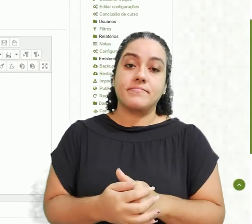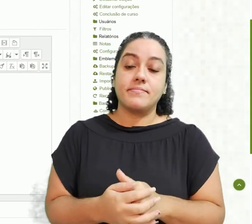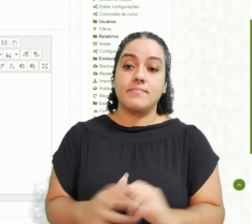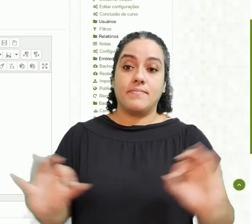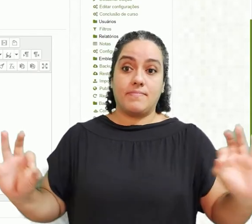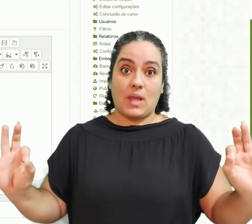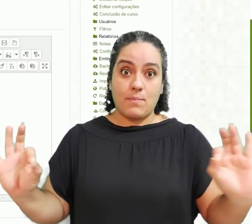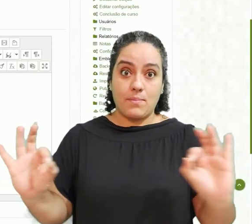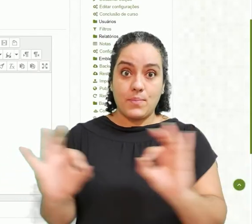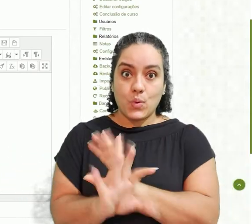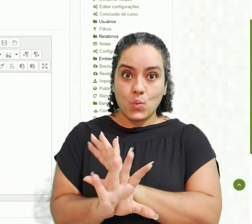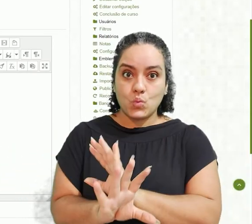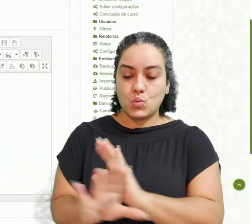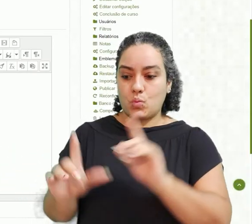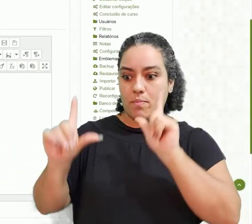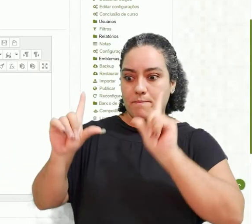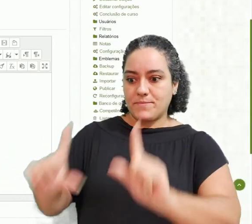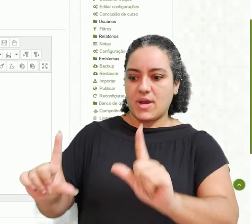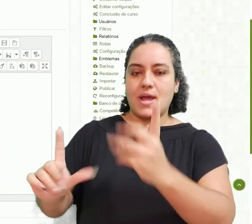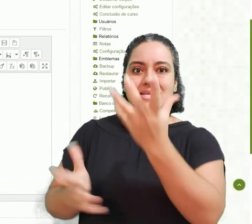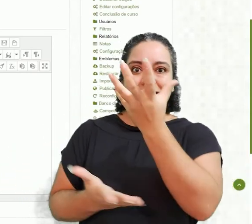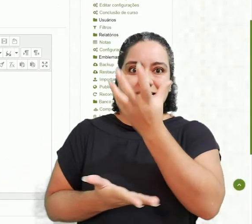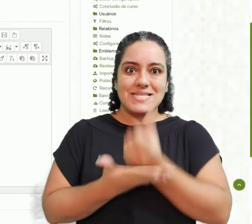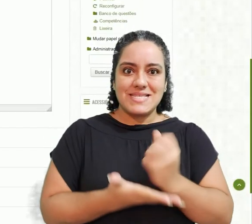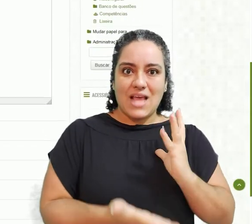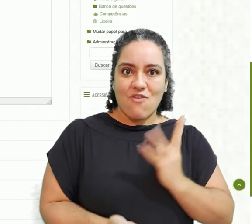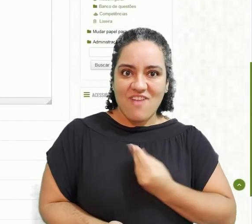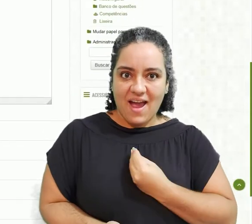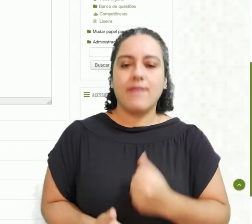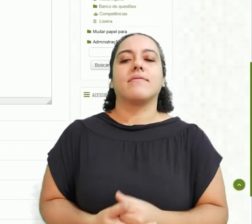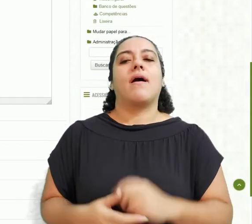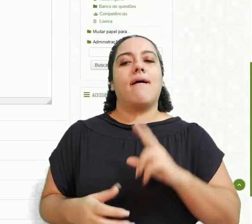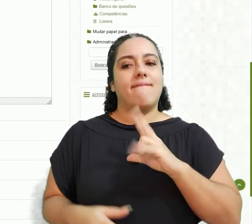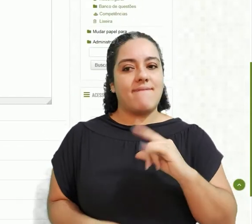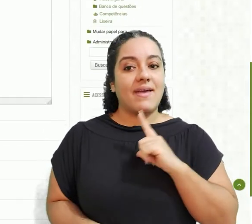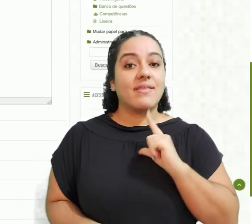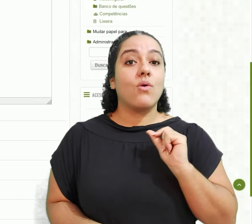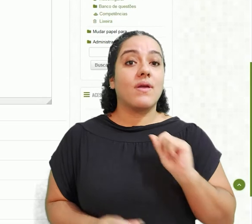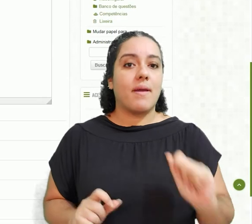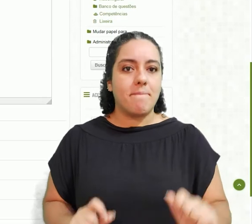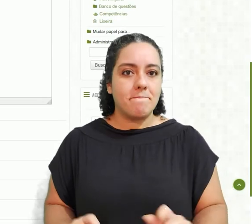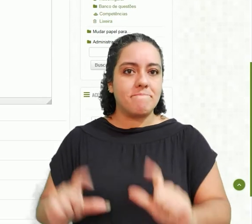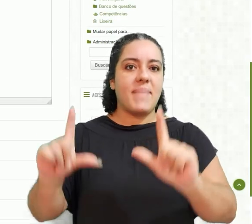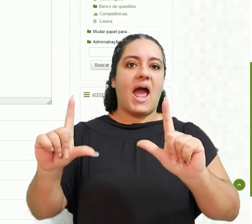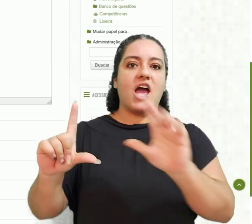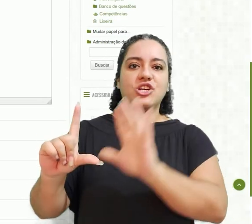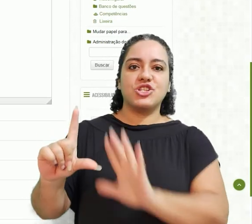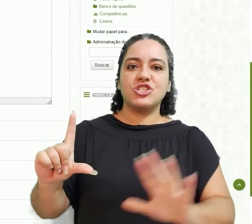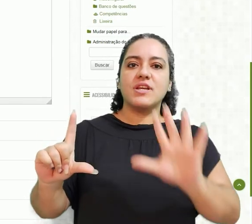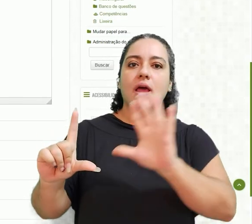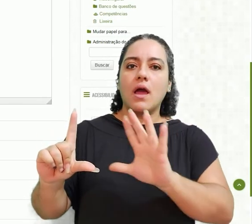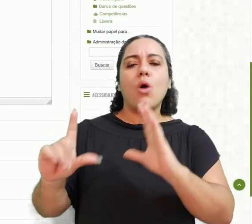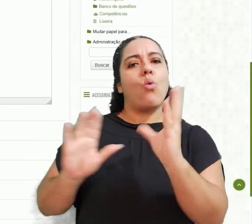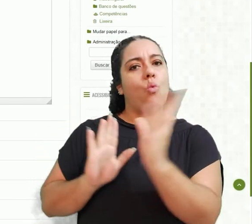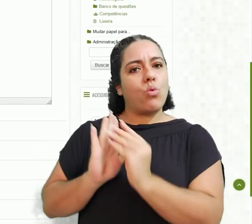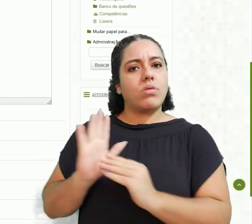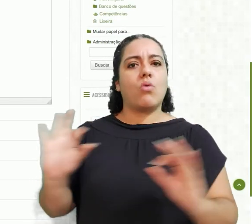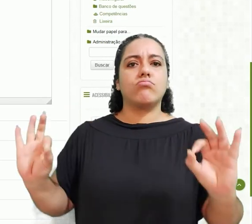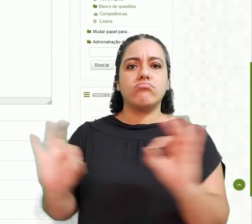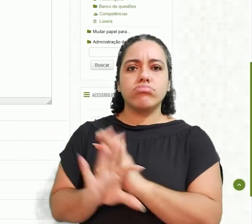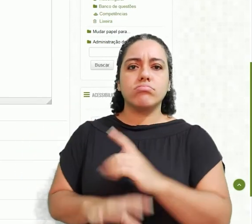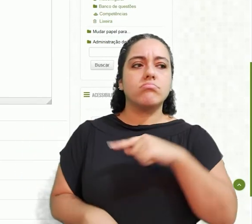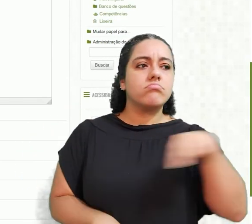mais depois que você montar essa página e salvar você vai ter a página com